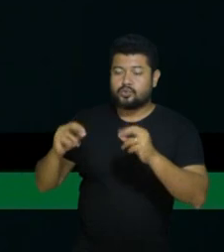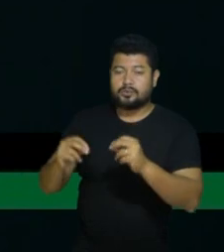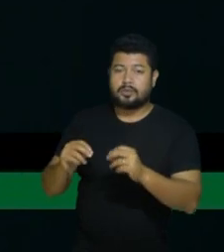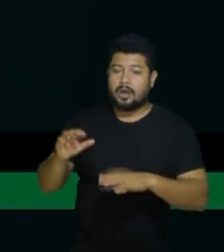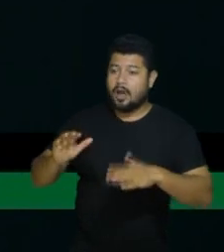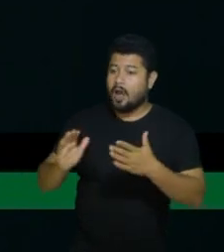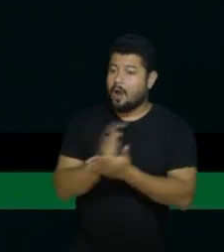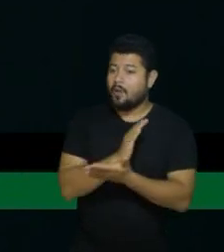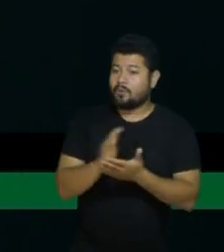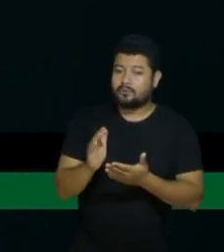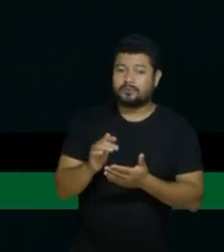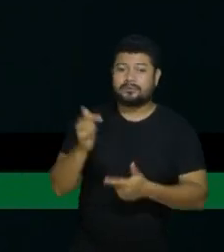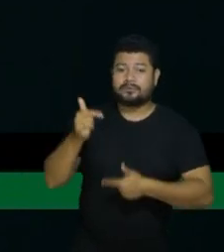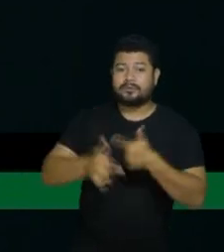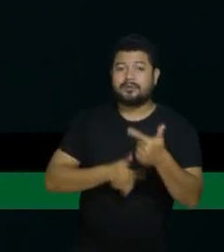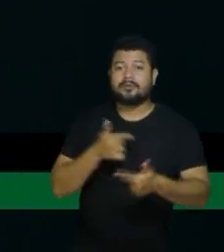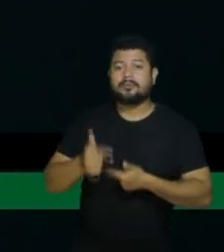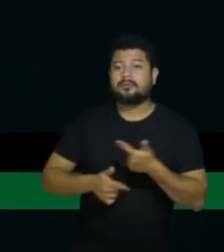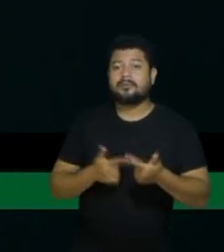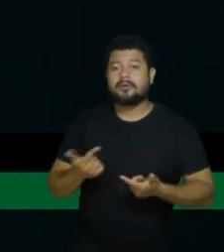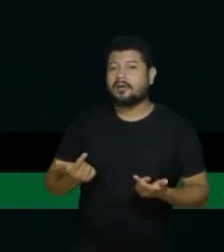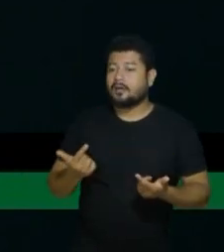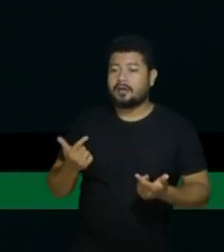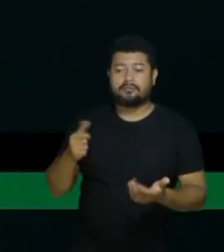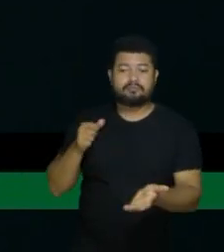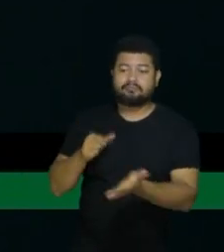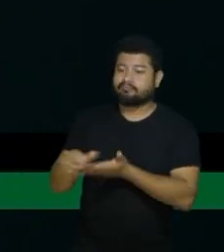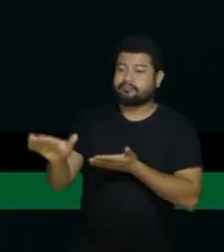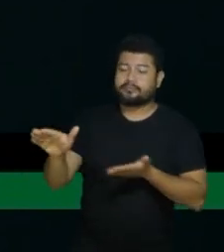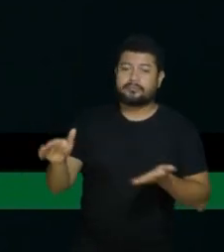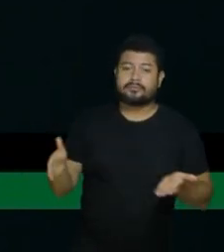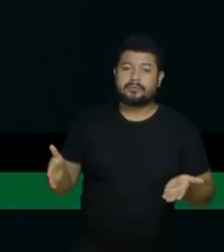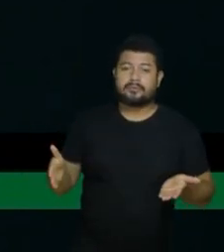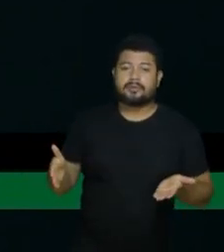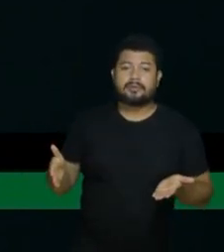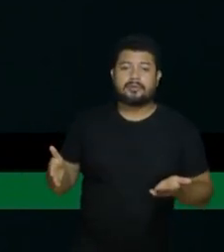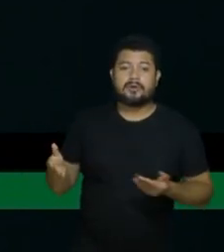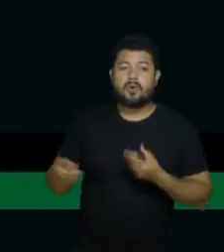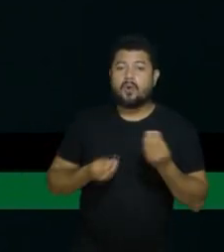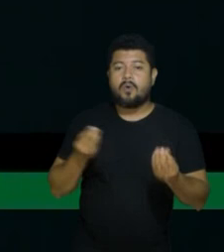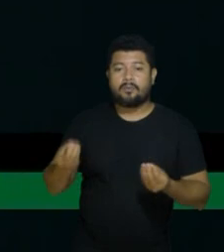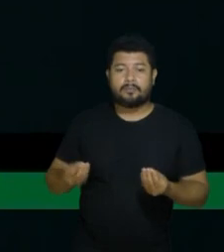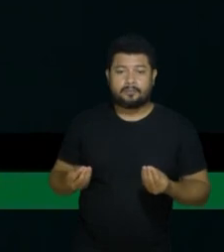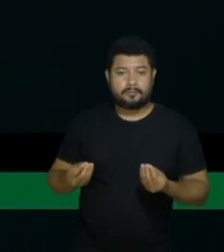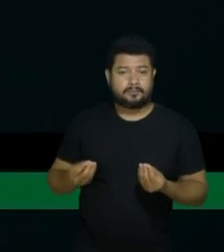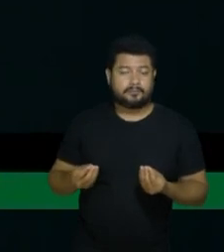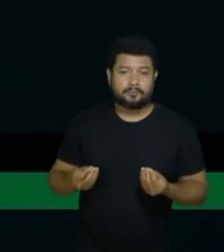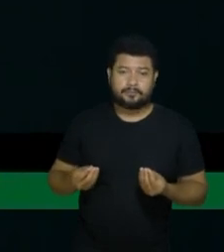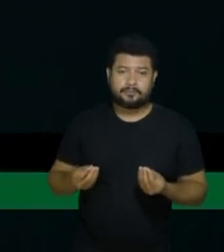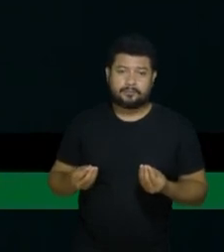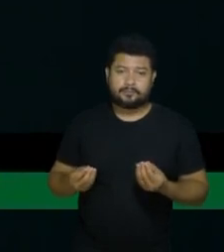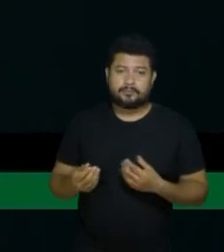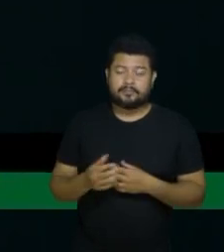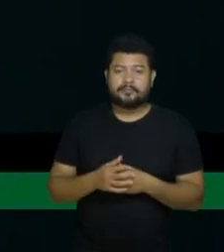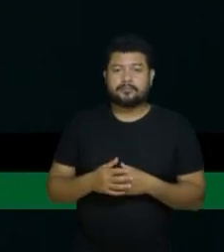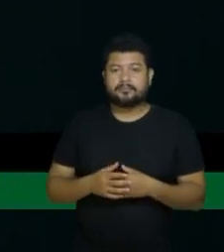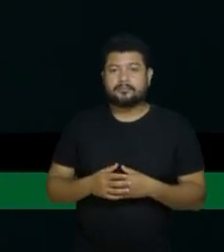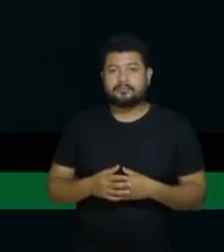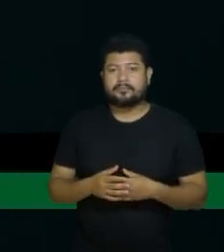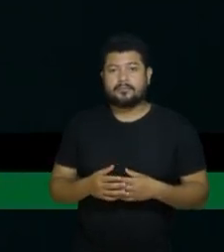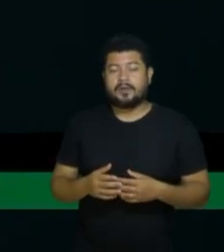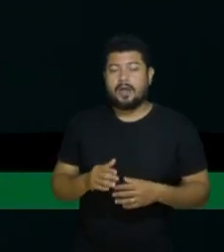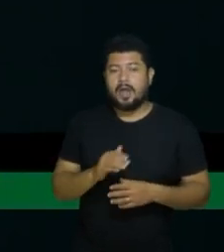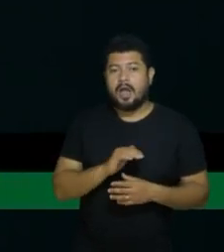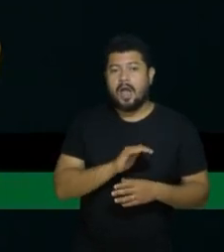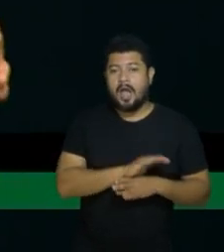emprego como vai ficar essas pessoas aqui para frente as ajudas voluntárias são excelentes